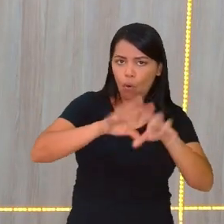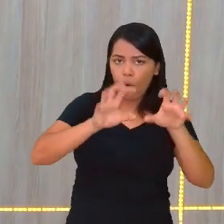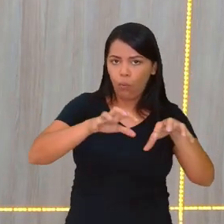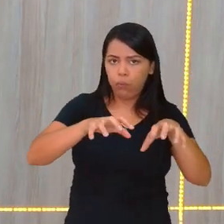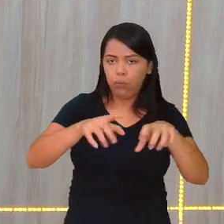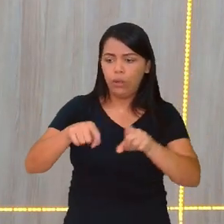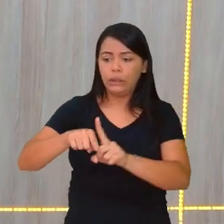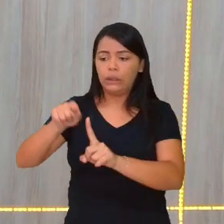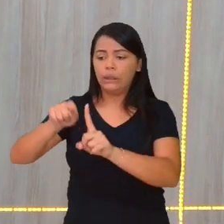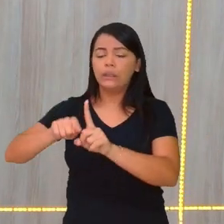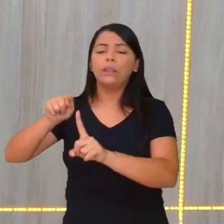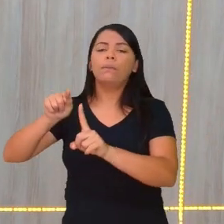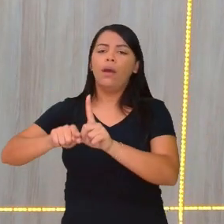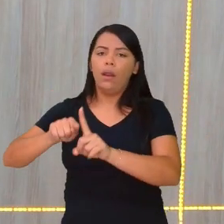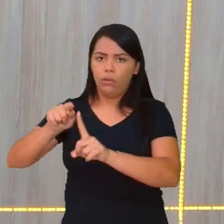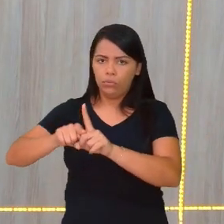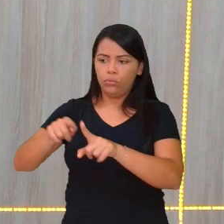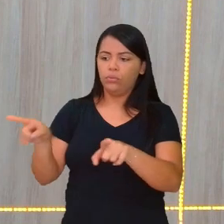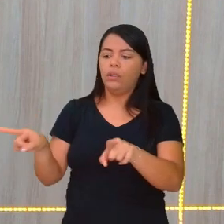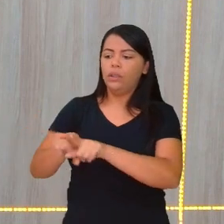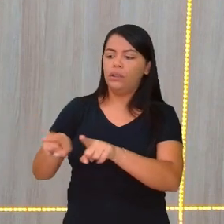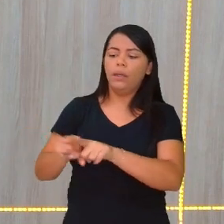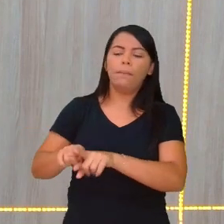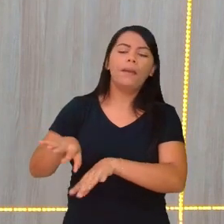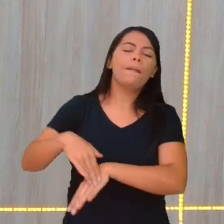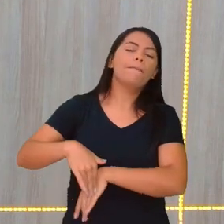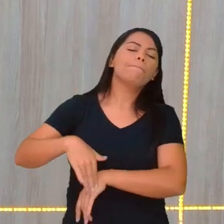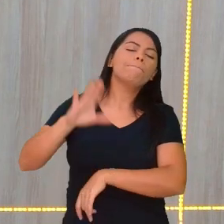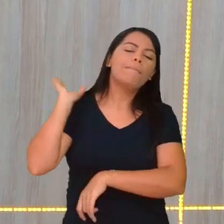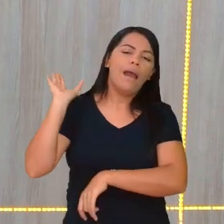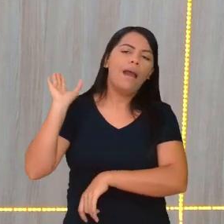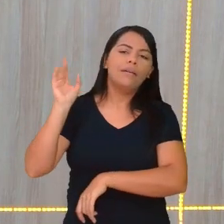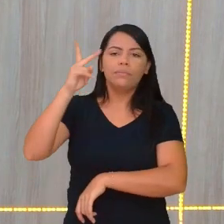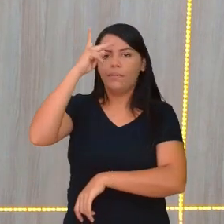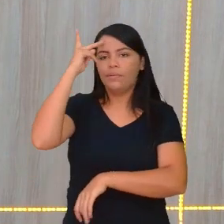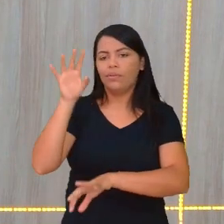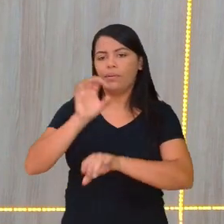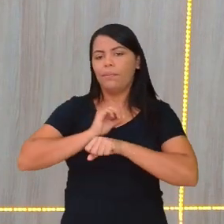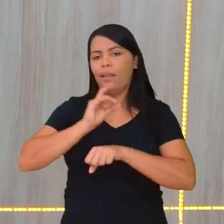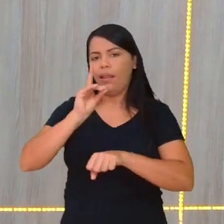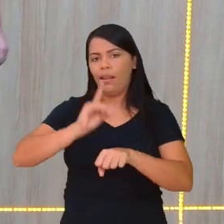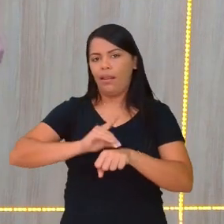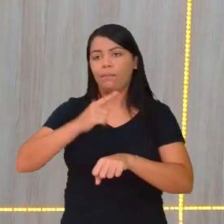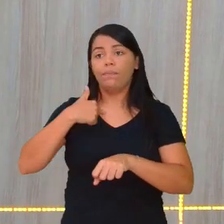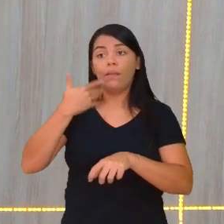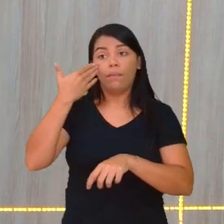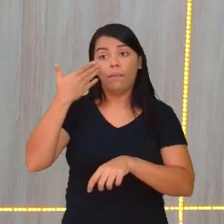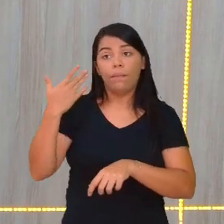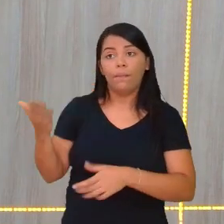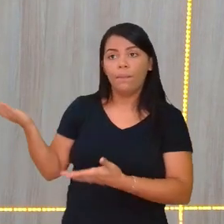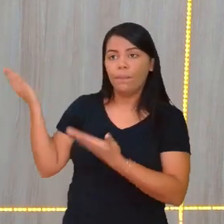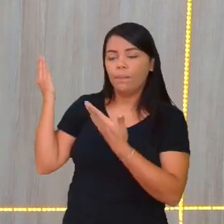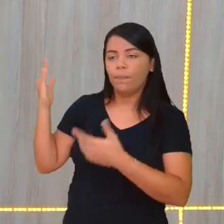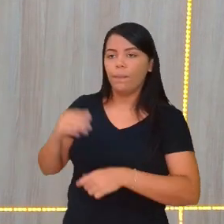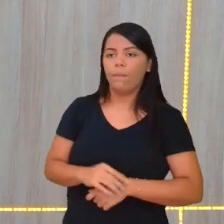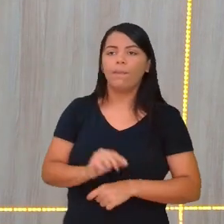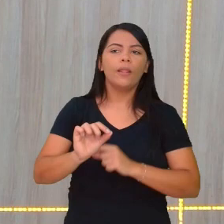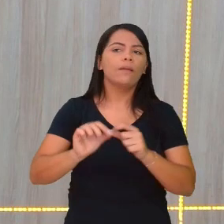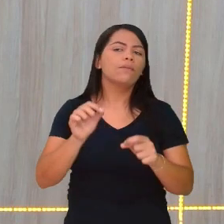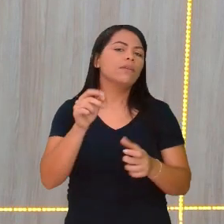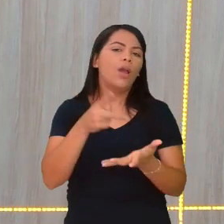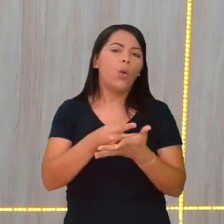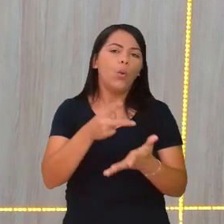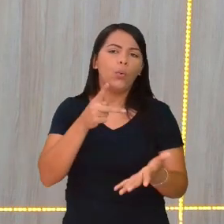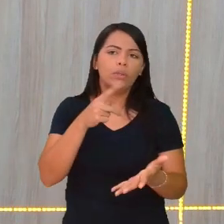maior temperatura e maior número de casos de dengue. Tudo bem? Então, a gente vai olhar o gráfico. O que foi que eu